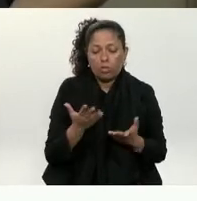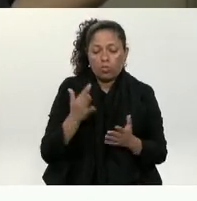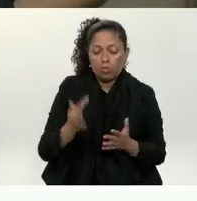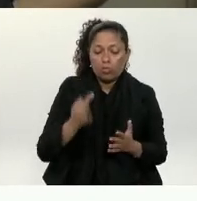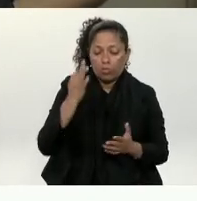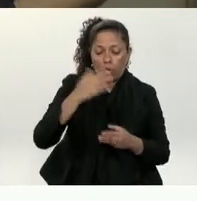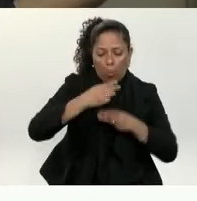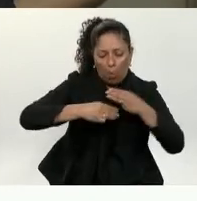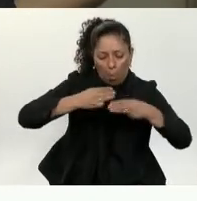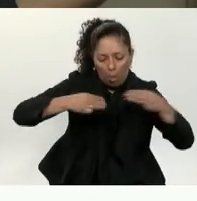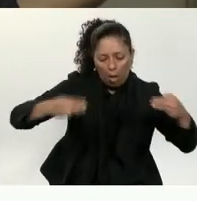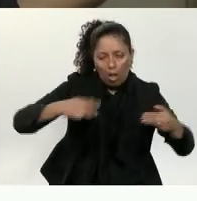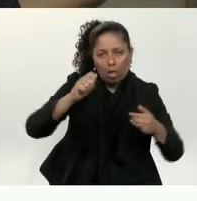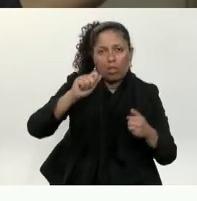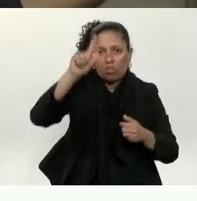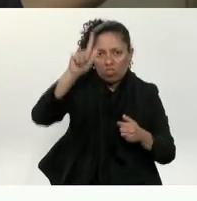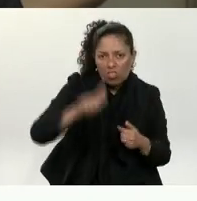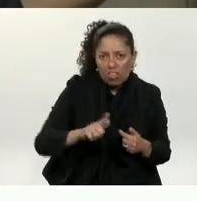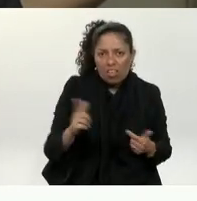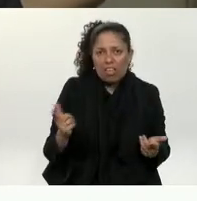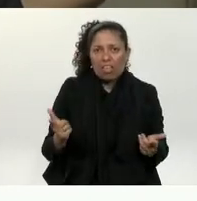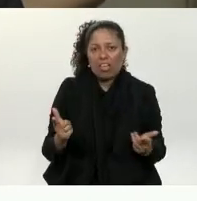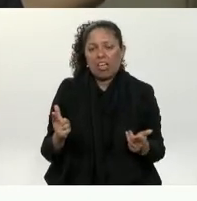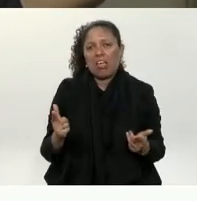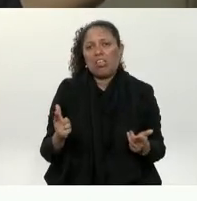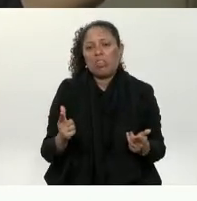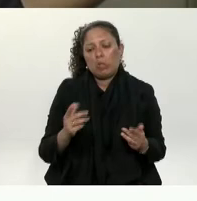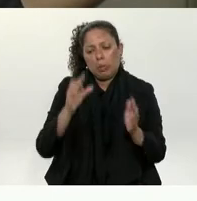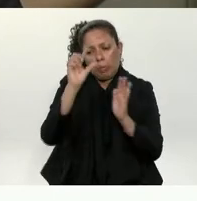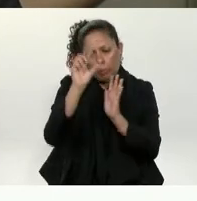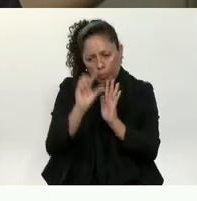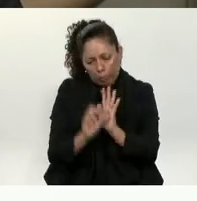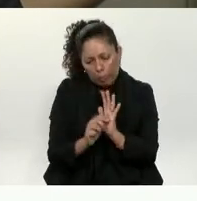gás, e a partir daí novas indústrias se